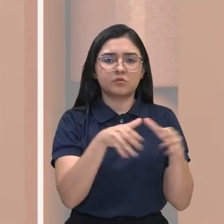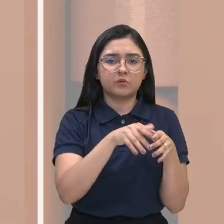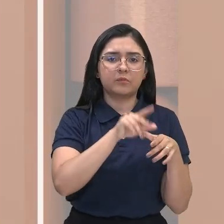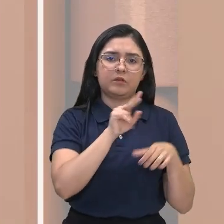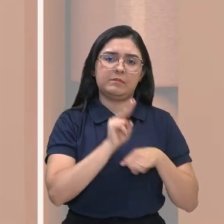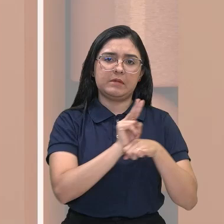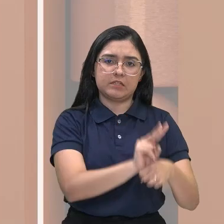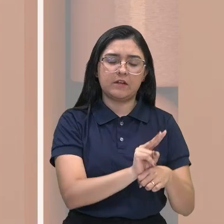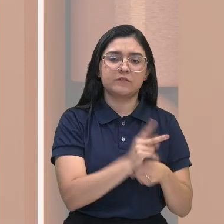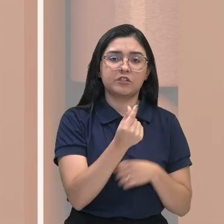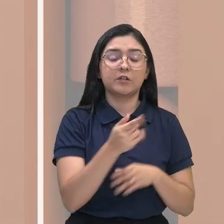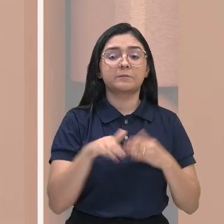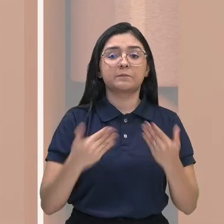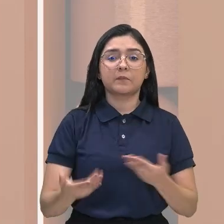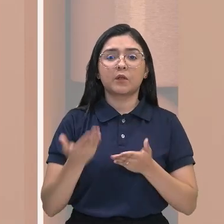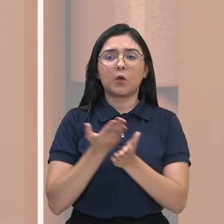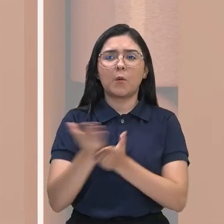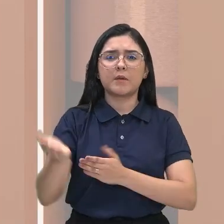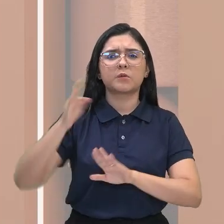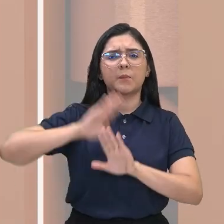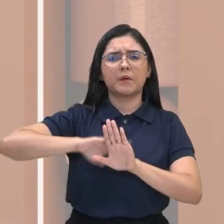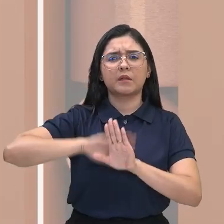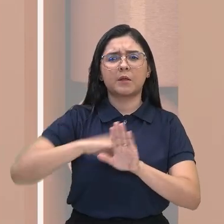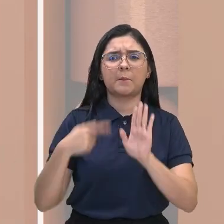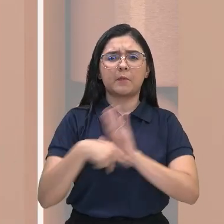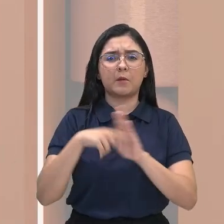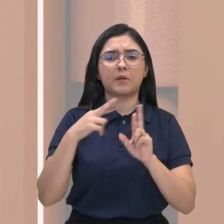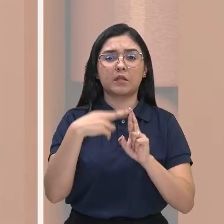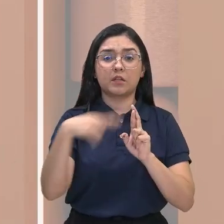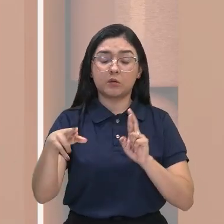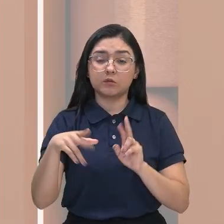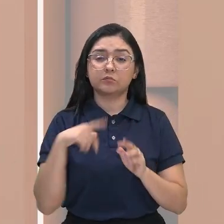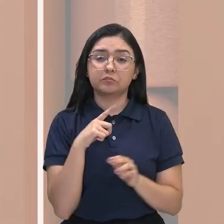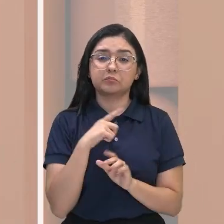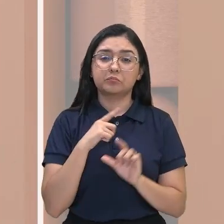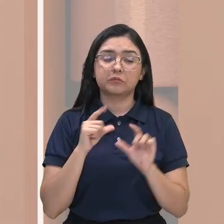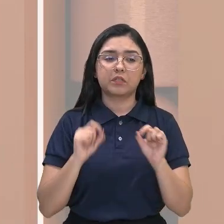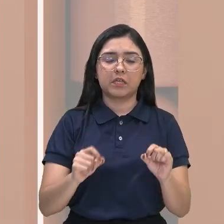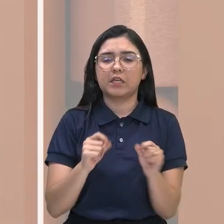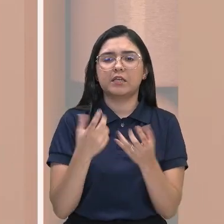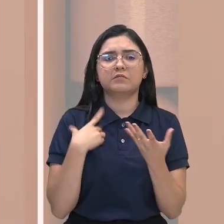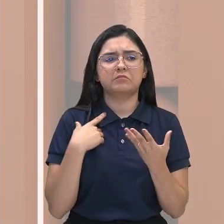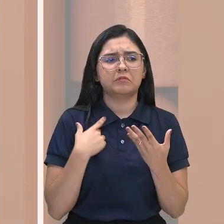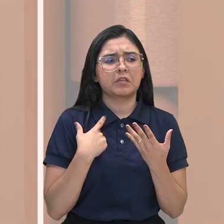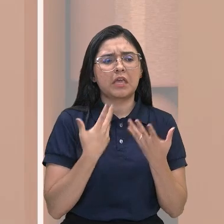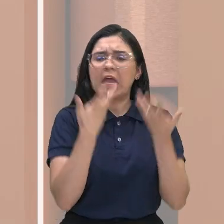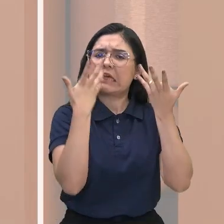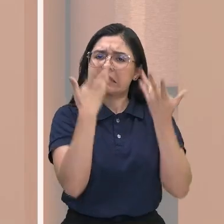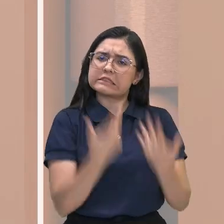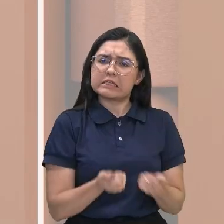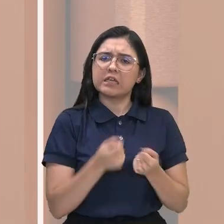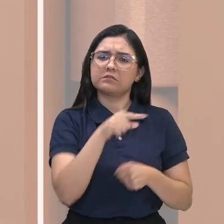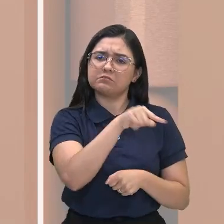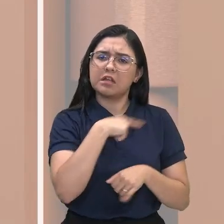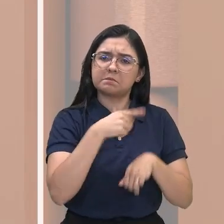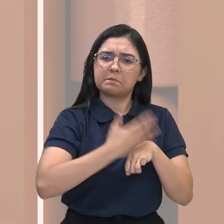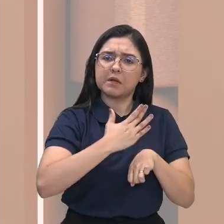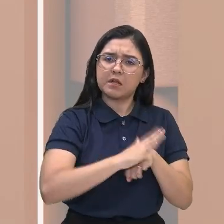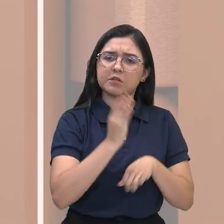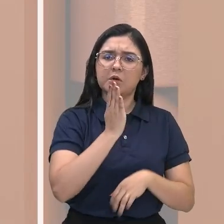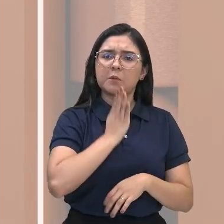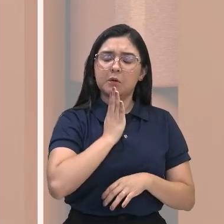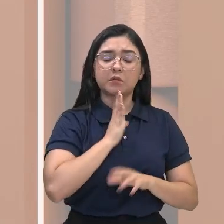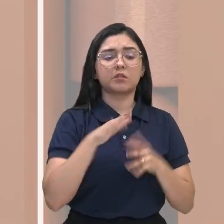Então, obviamente, quando surge uma ideologia religiosa que não condena a sua prática, como burguesia, eles, obviamente,